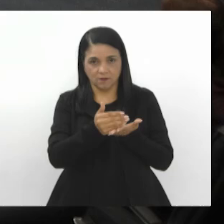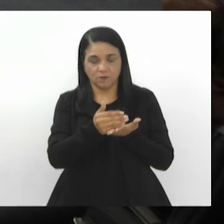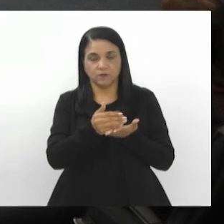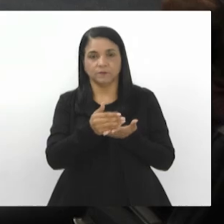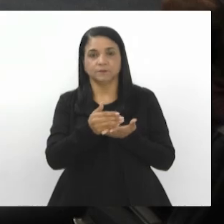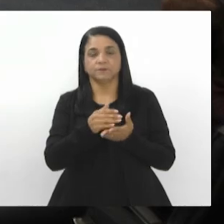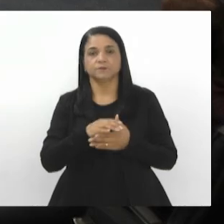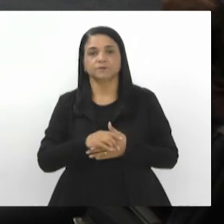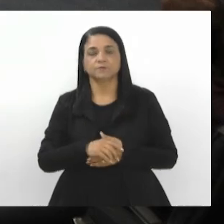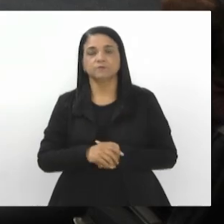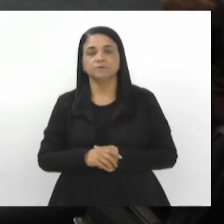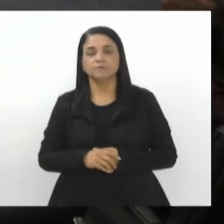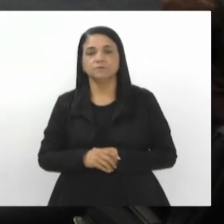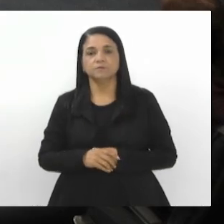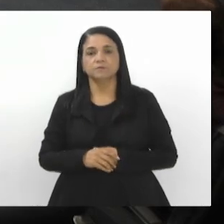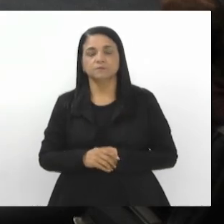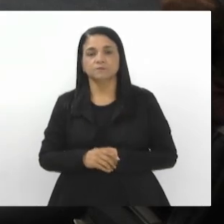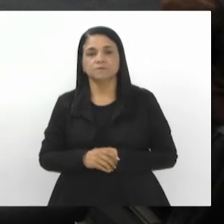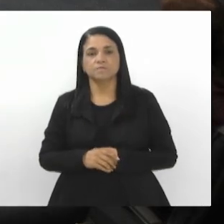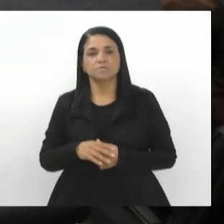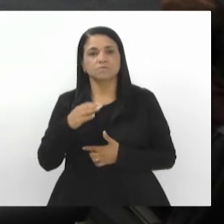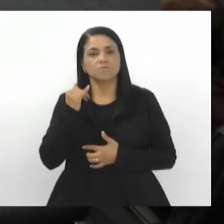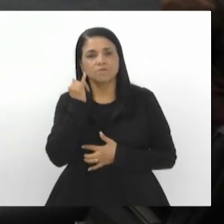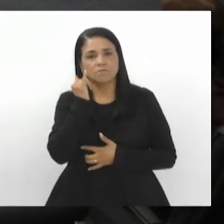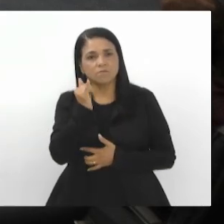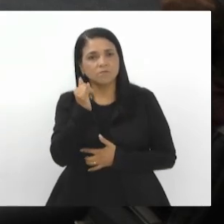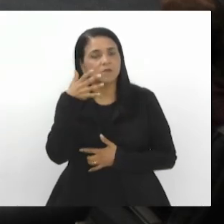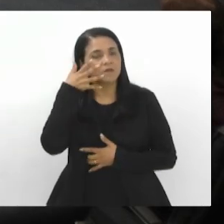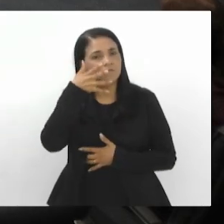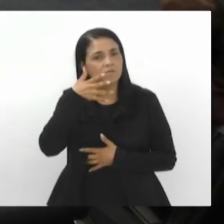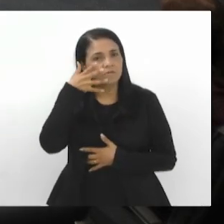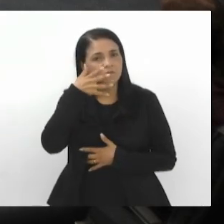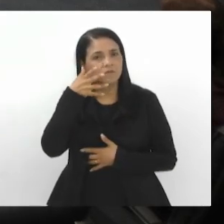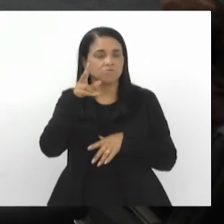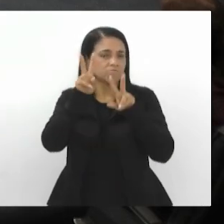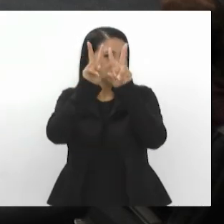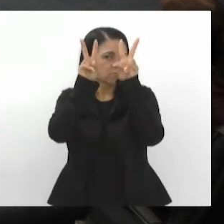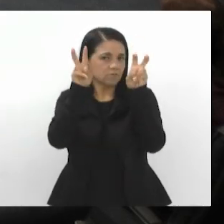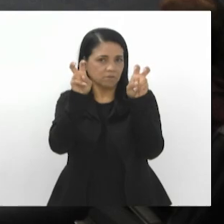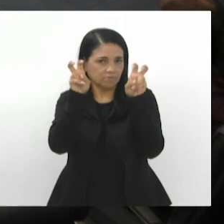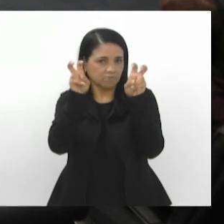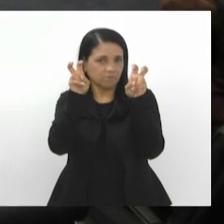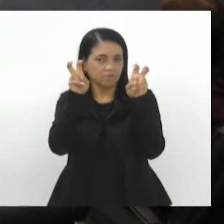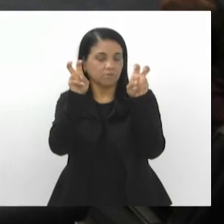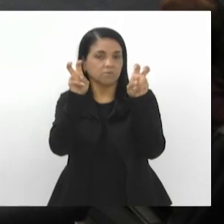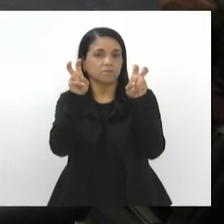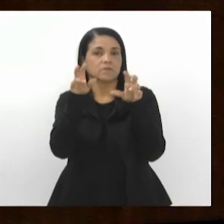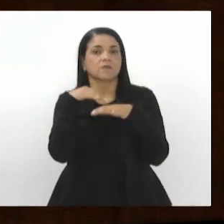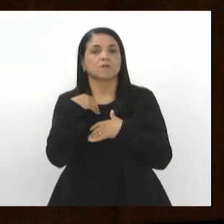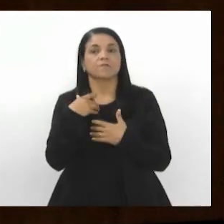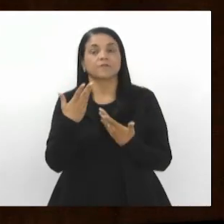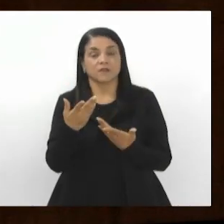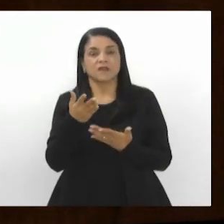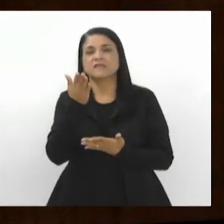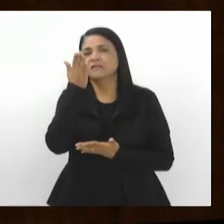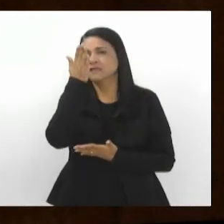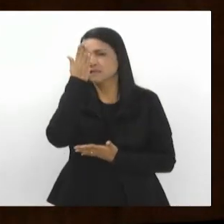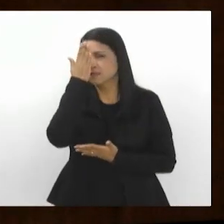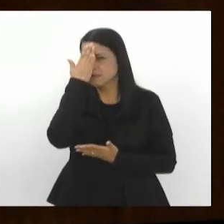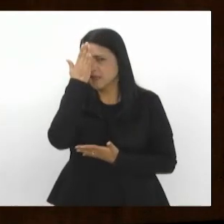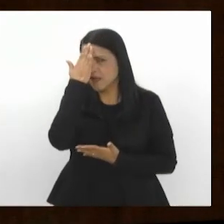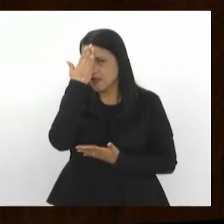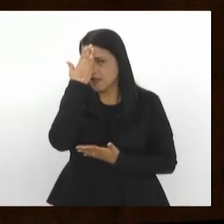inicial, fiz um pronunciamento sobre a matéria e sabe, Vossa Excelência,